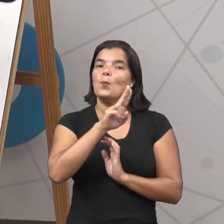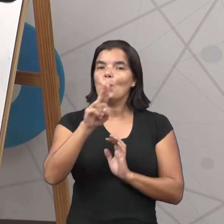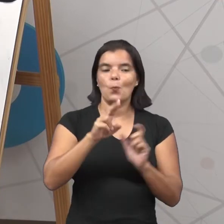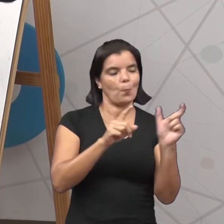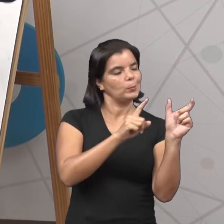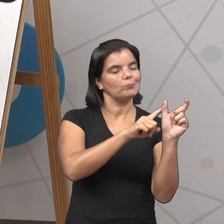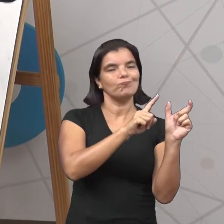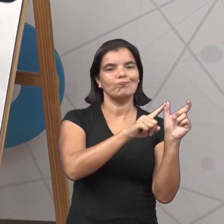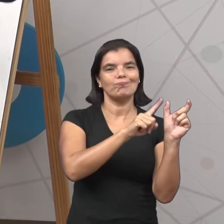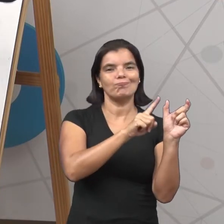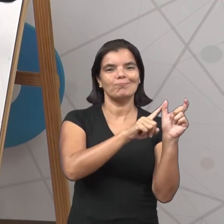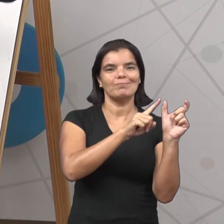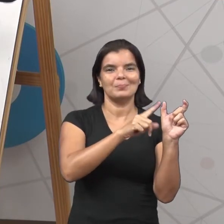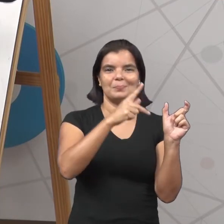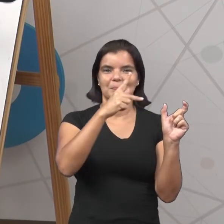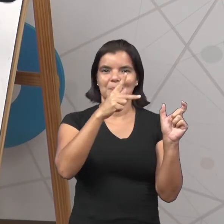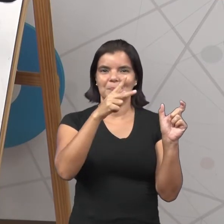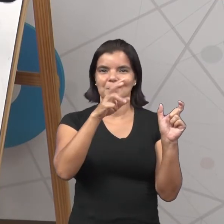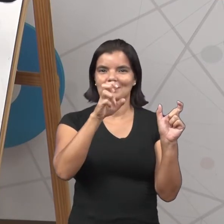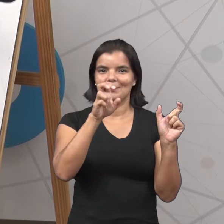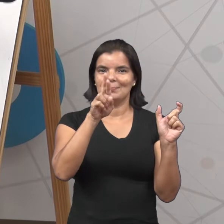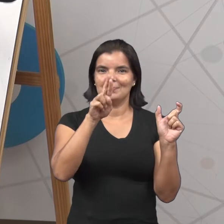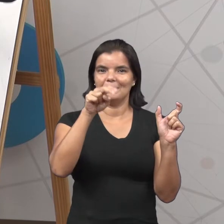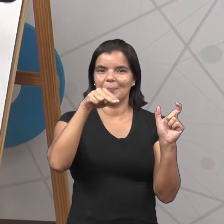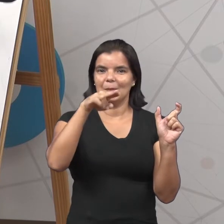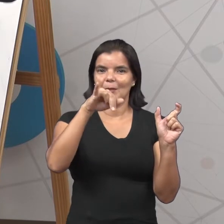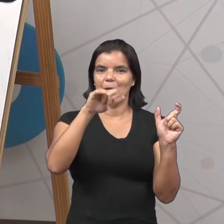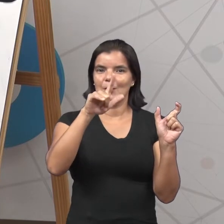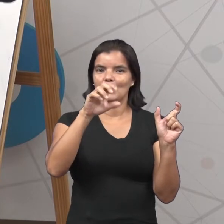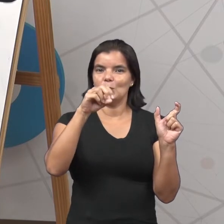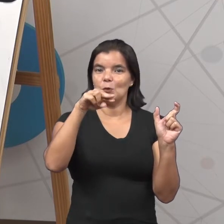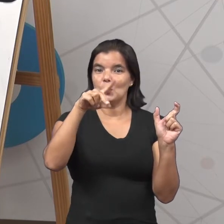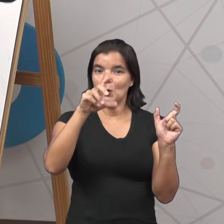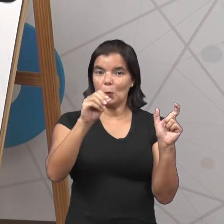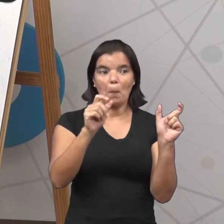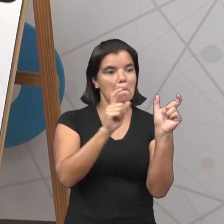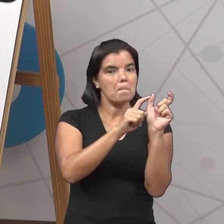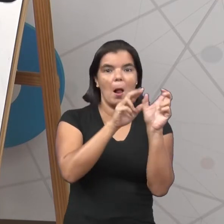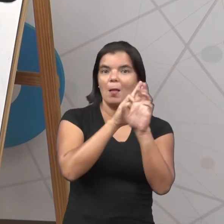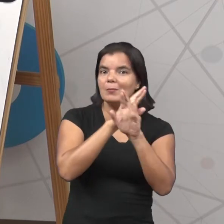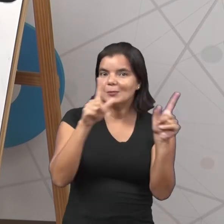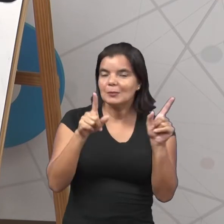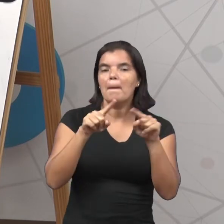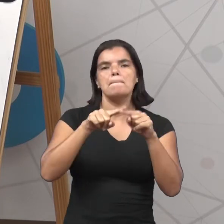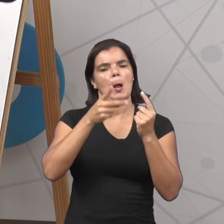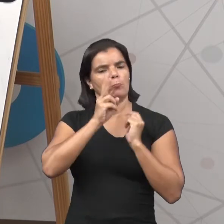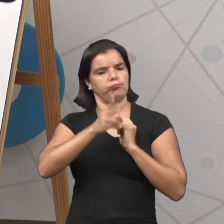essa assim, ó. Essa aqui, ó. Pernilongo. Palavra totalmente